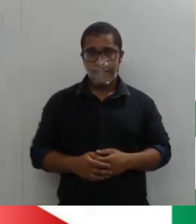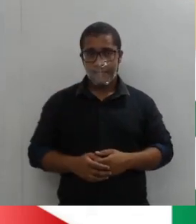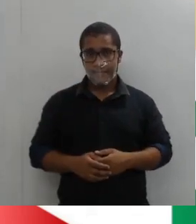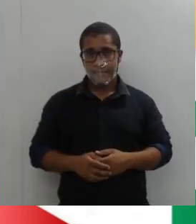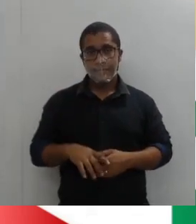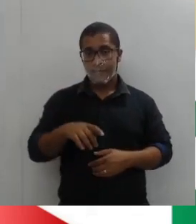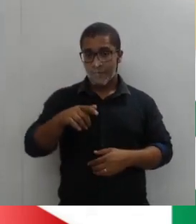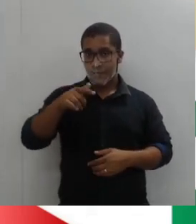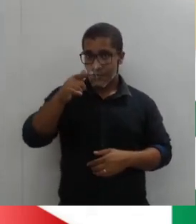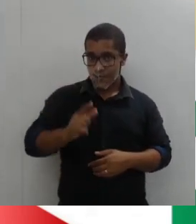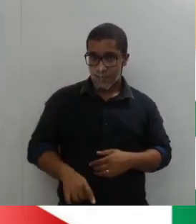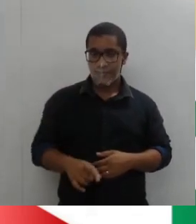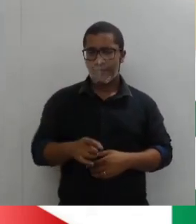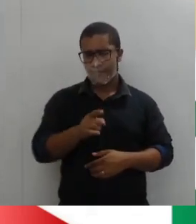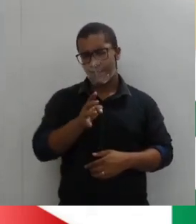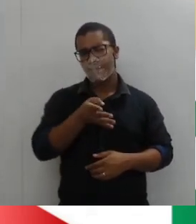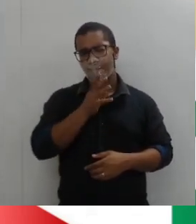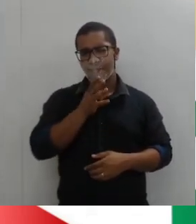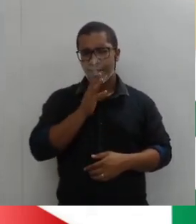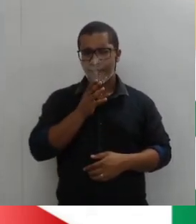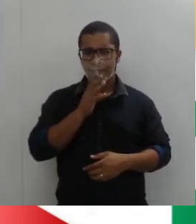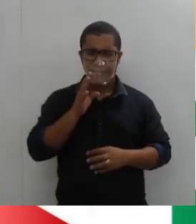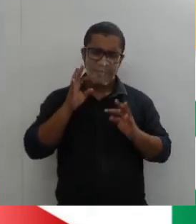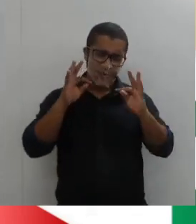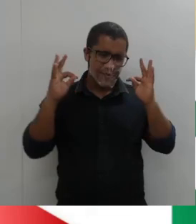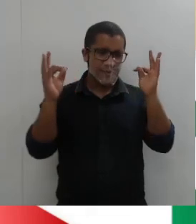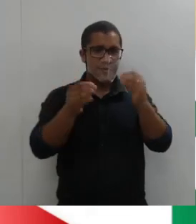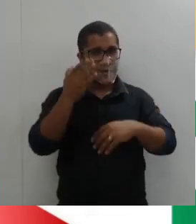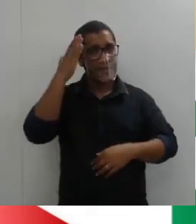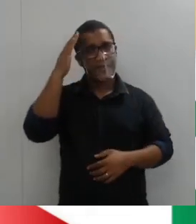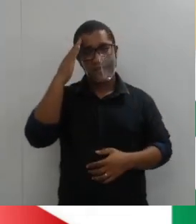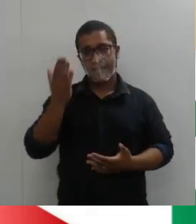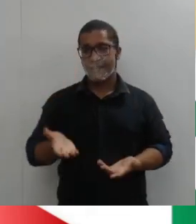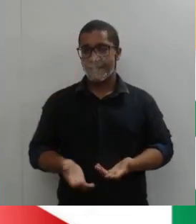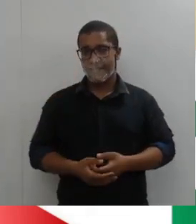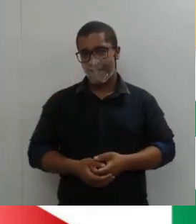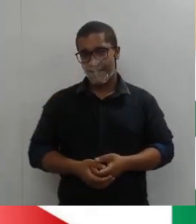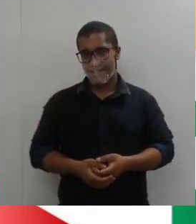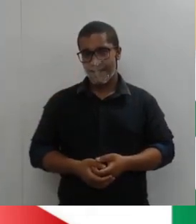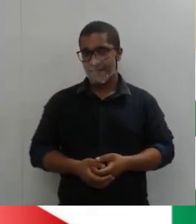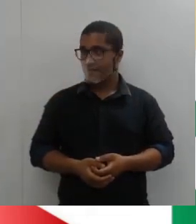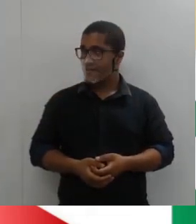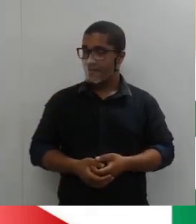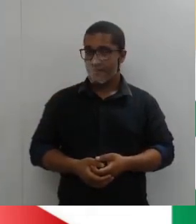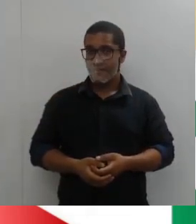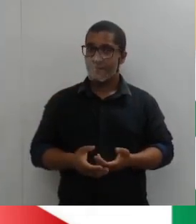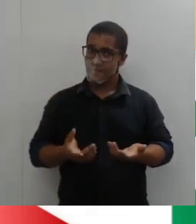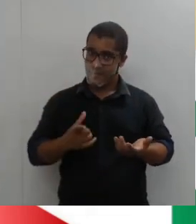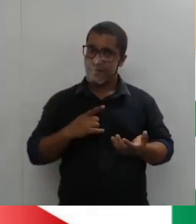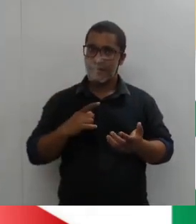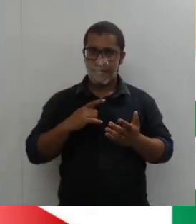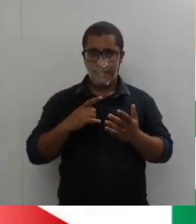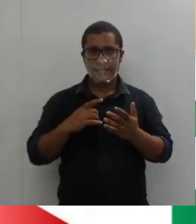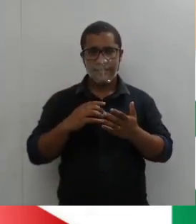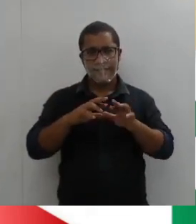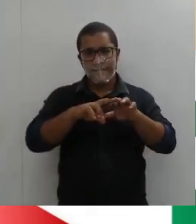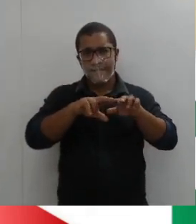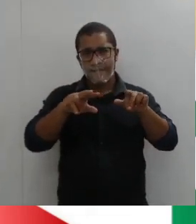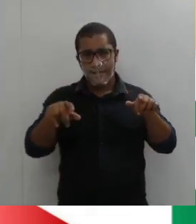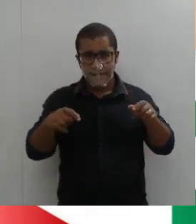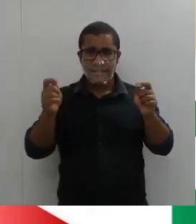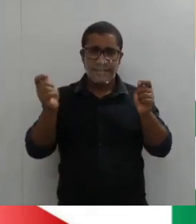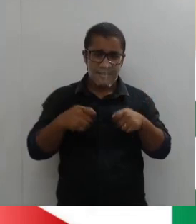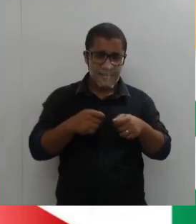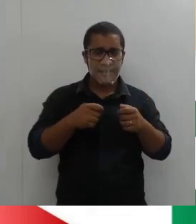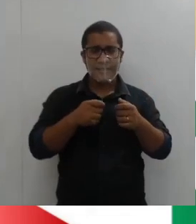Um outro jogo também, fácil demais, né? Todo mundo já conhece esse. Mas dentro do próprio jogo existem diversas formas que a gente